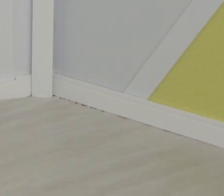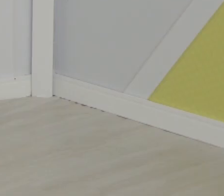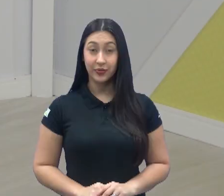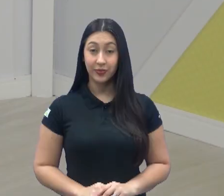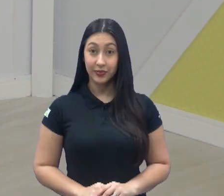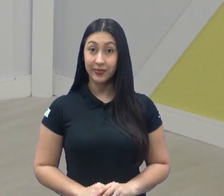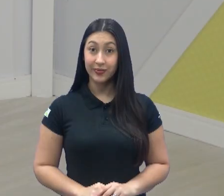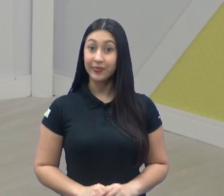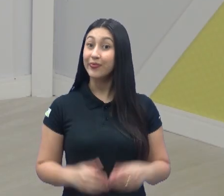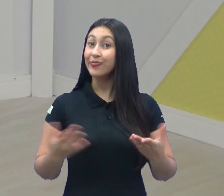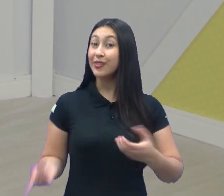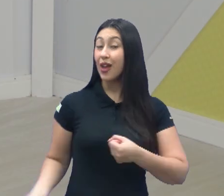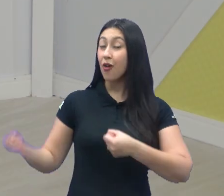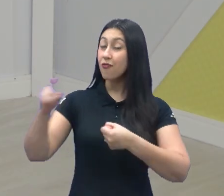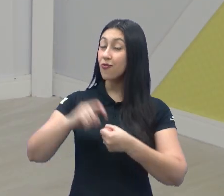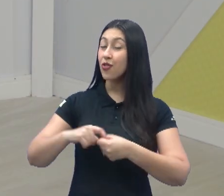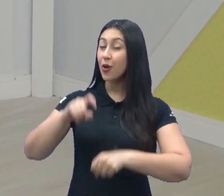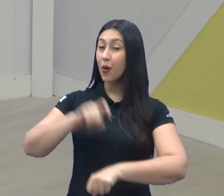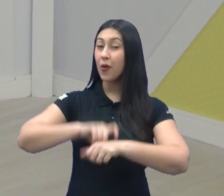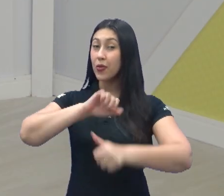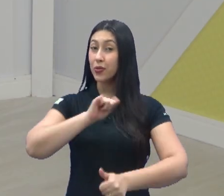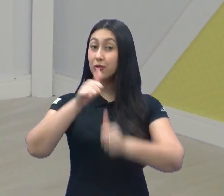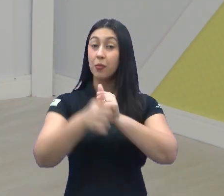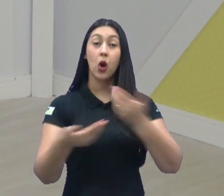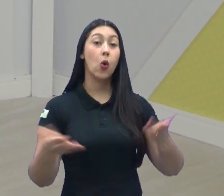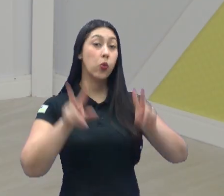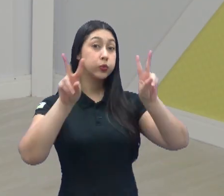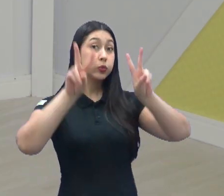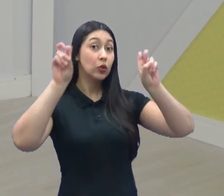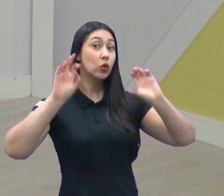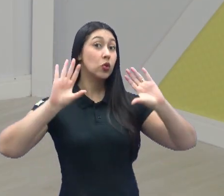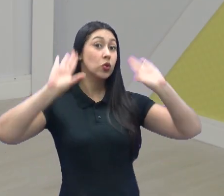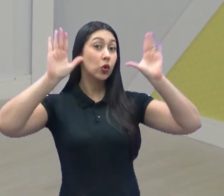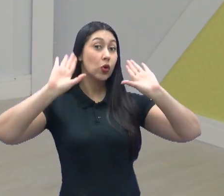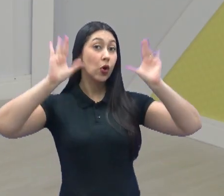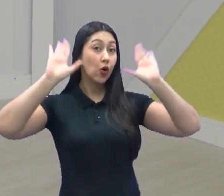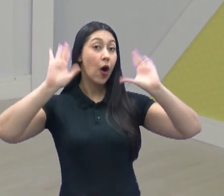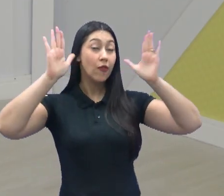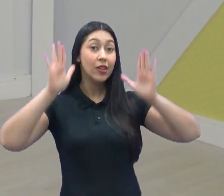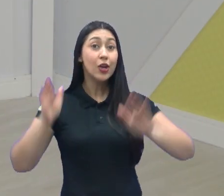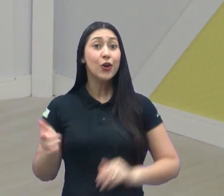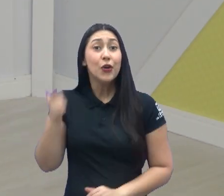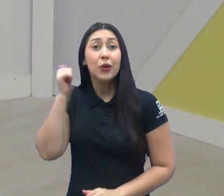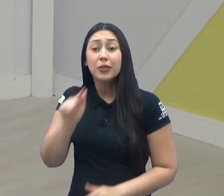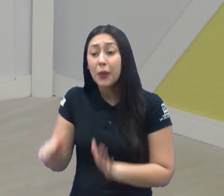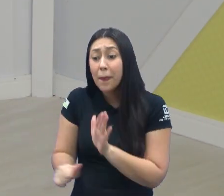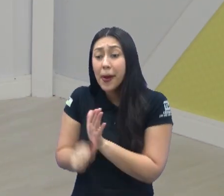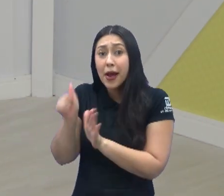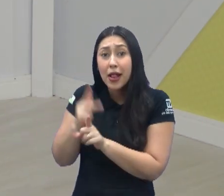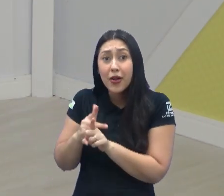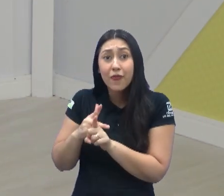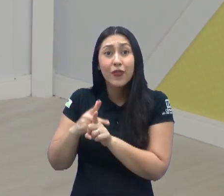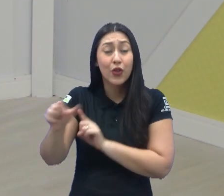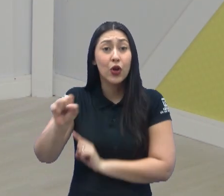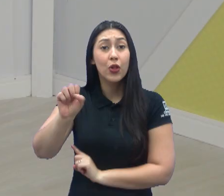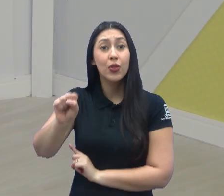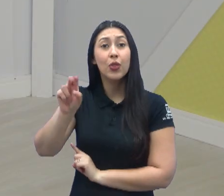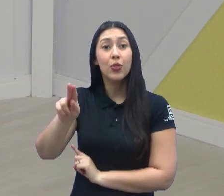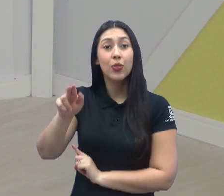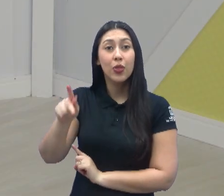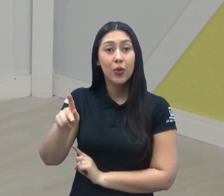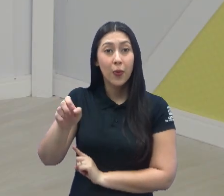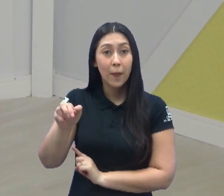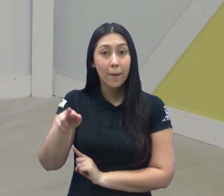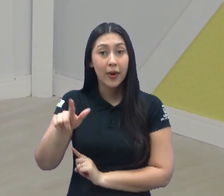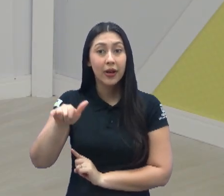Muito bem, estamos de volta com a Hora do Esporte, falando de vôlei. Depois de conquistar a primeira vitória na Superliga e sair da zona de